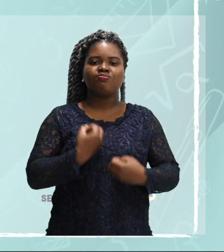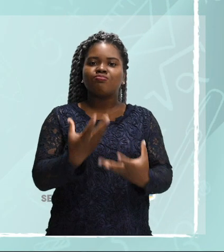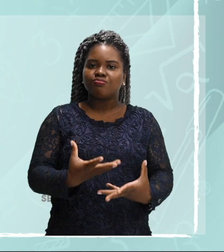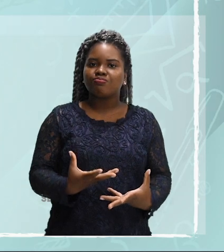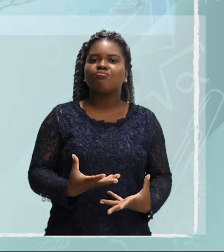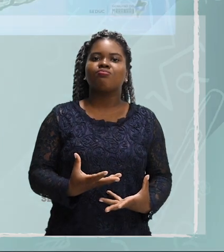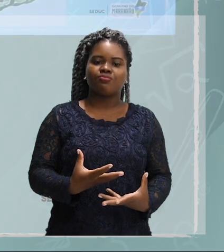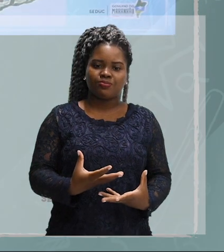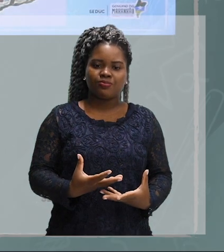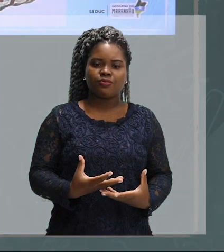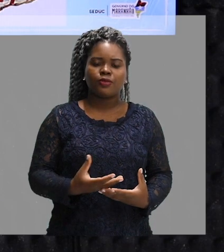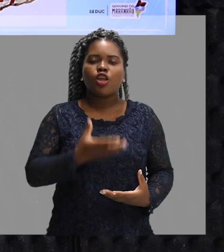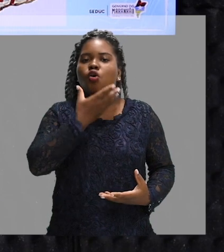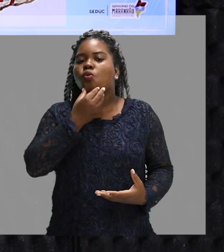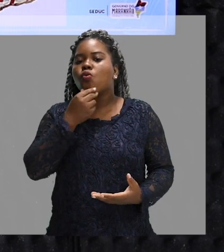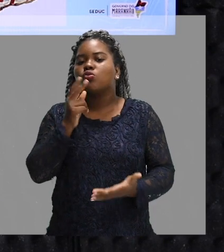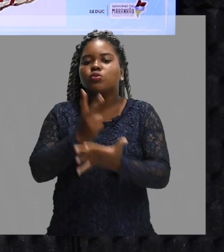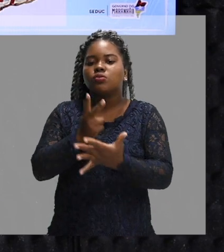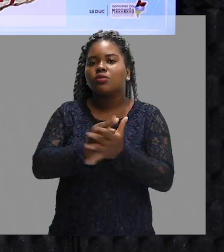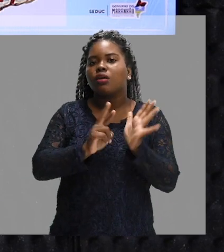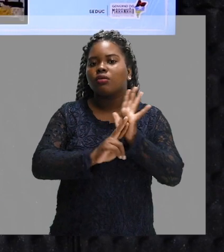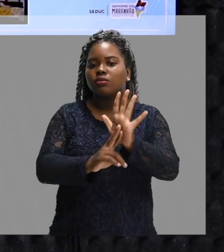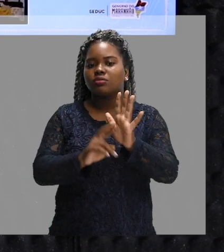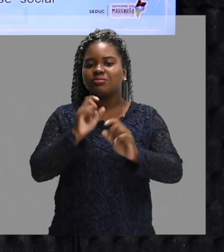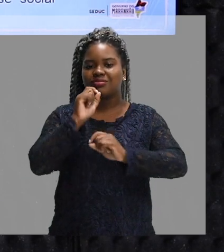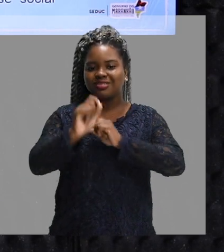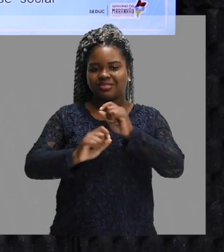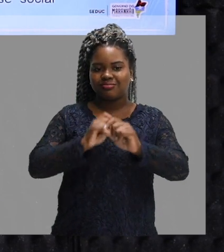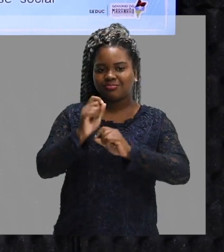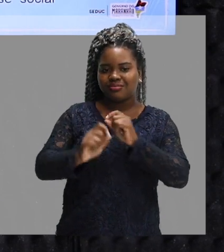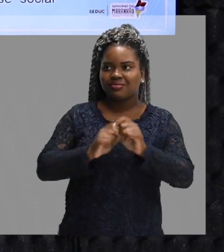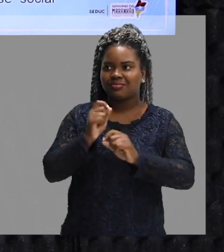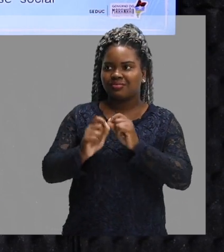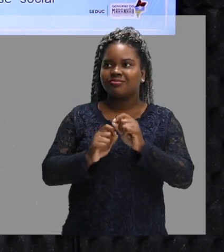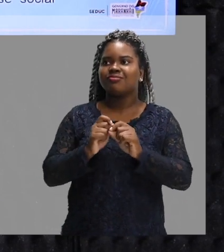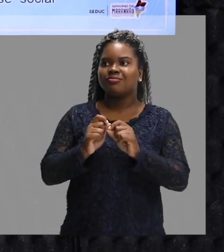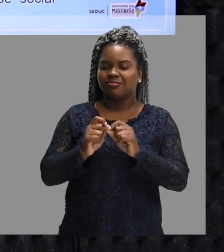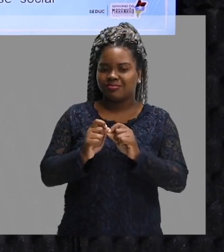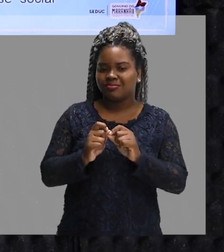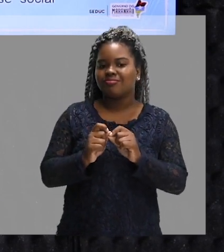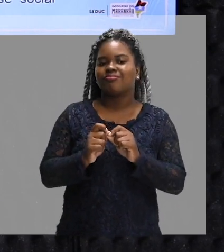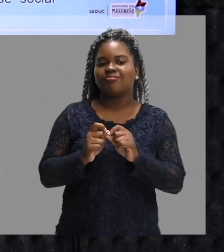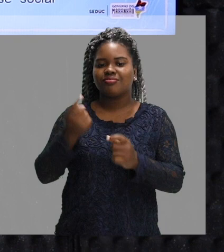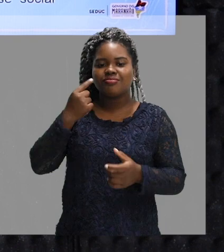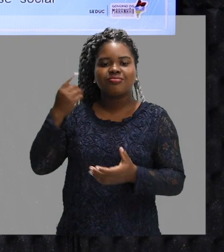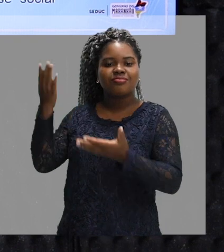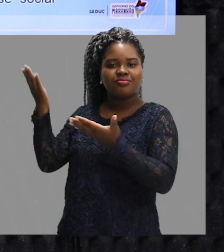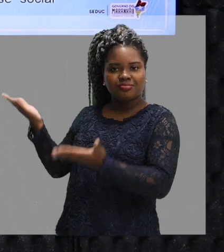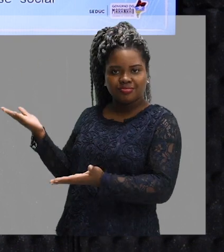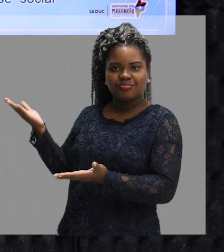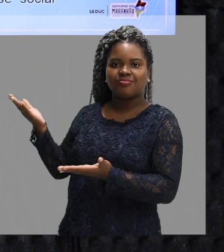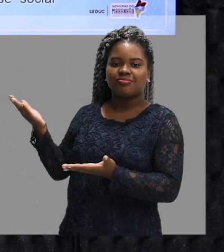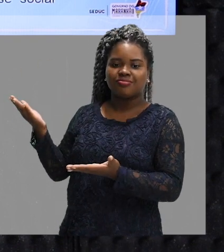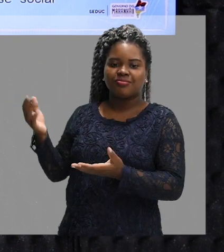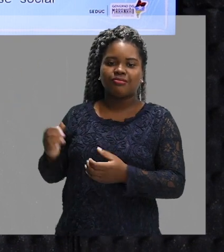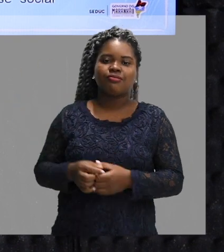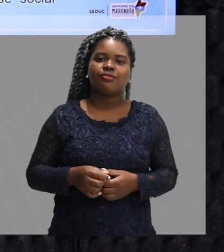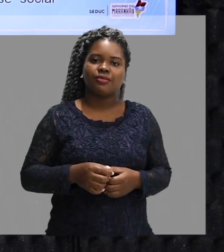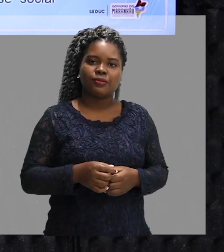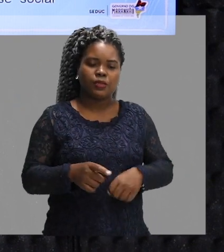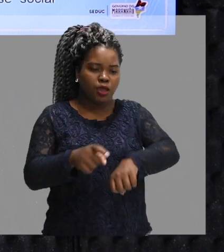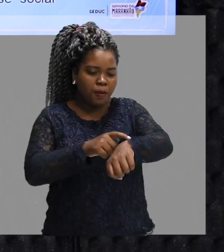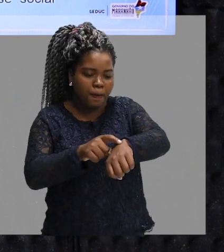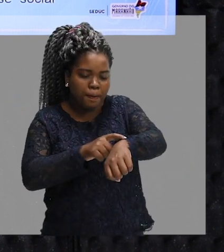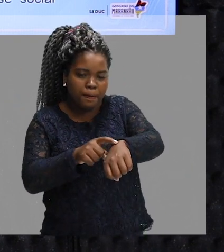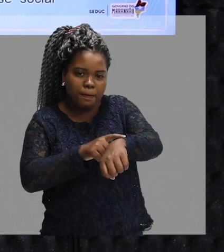situação. Os homens sempre eram representados, deixa eu voltar aqui para a gente entender, os homens sempre eram representados com pele mais escura